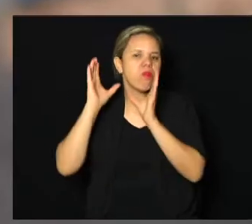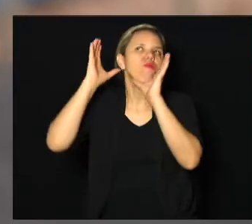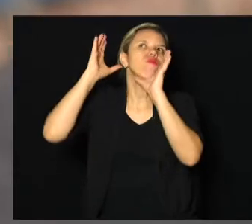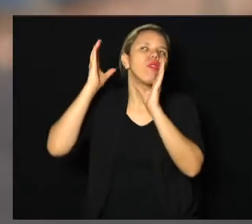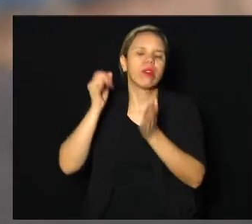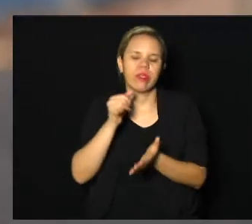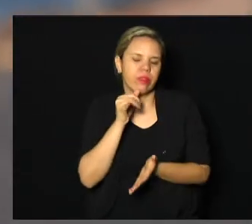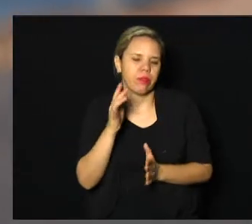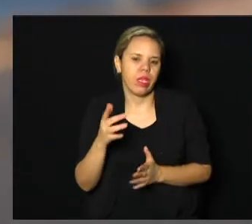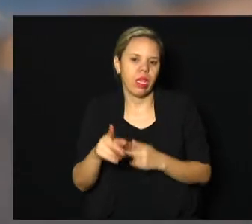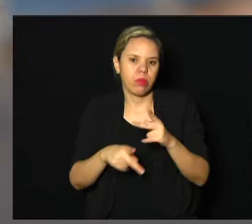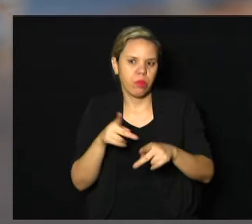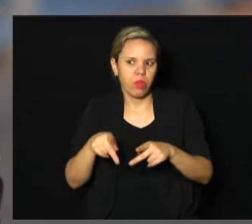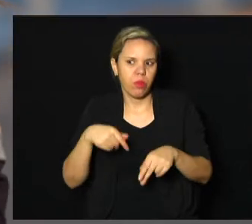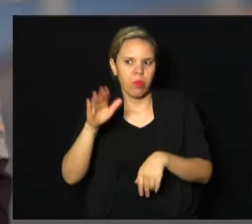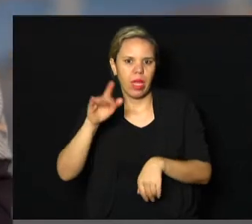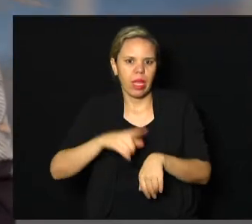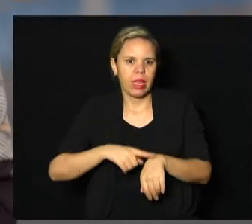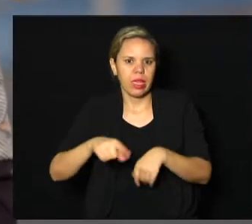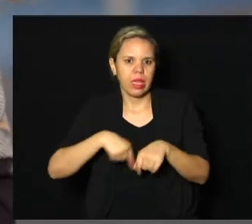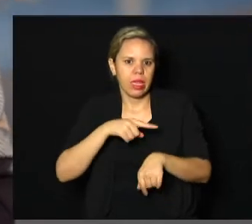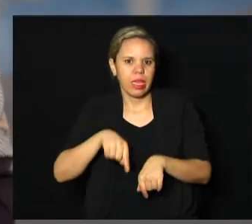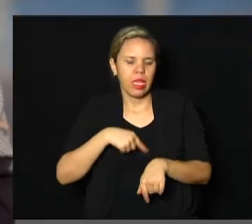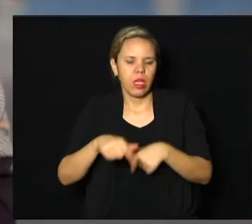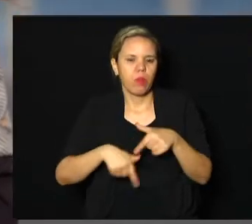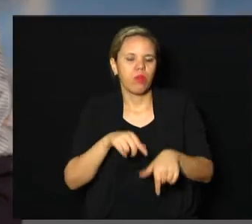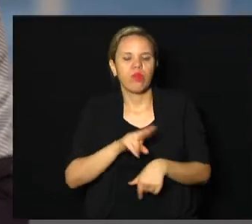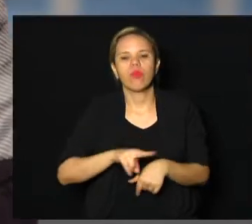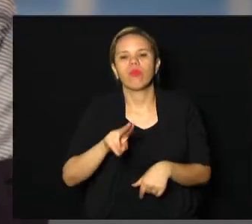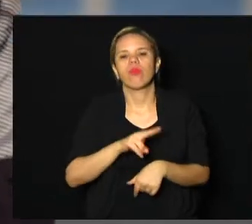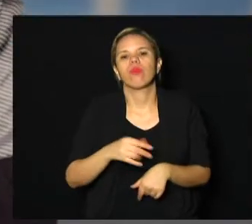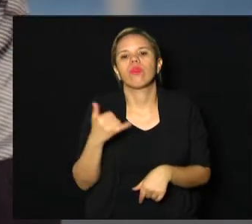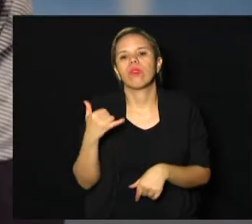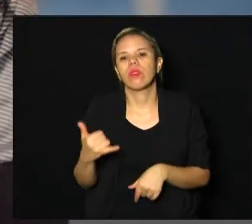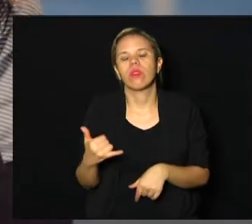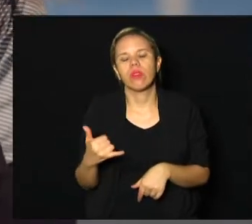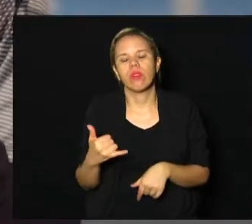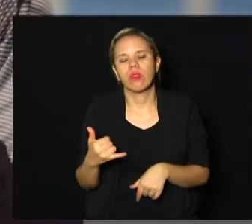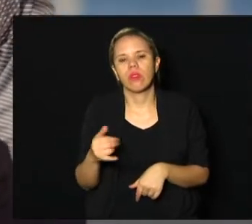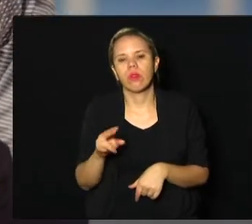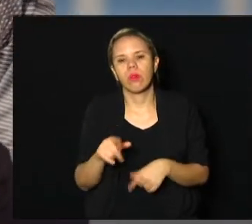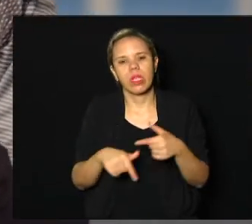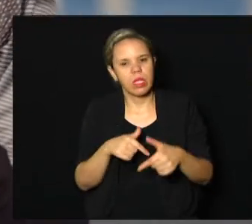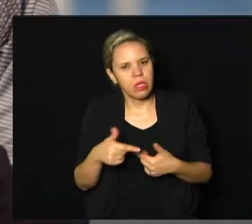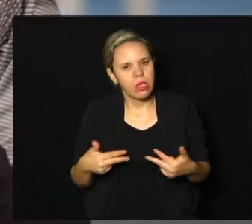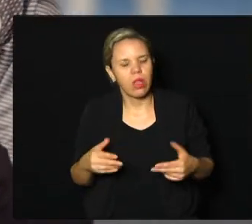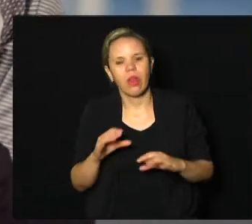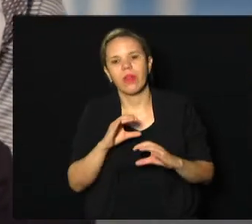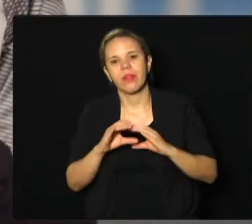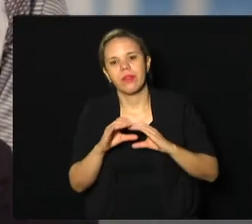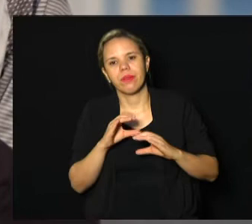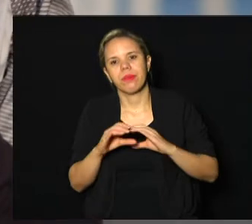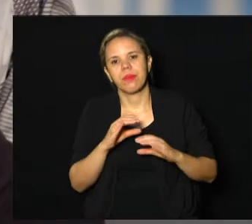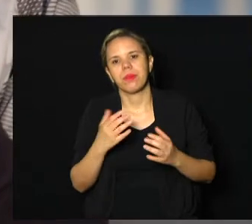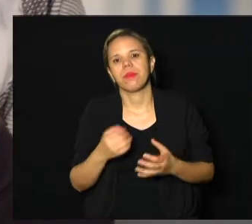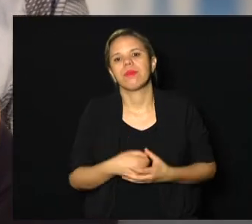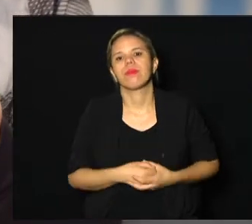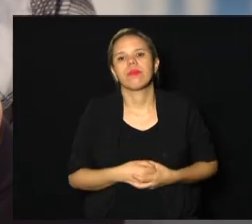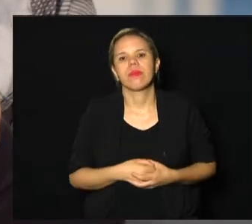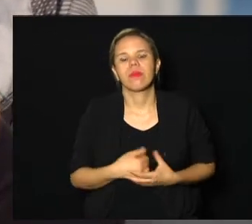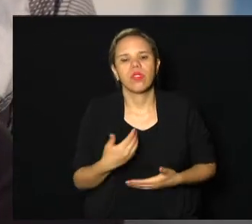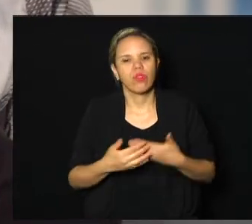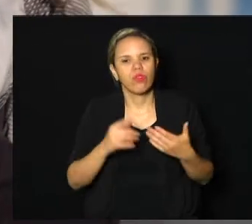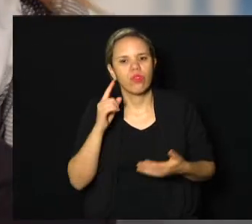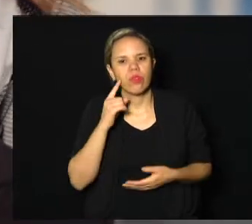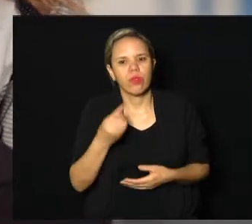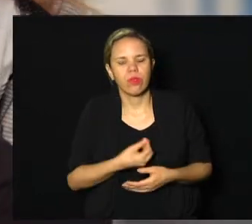vez mais tempo usando, né, o celular como ferramenta de comunicação ou de trabalho no dia a